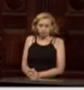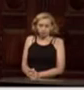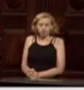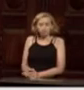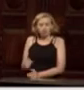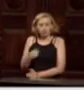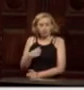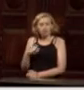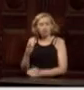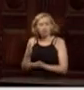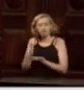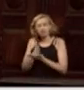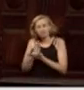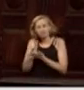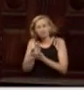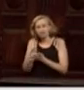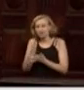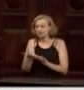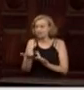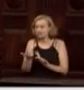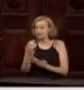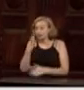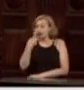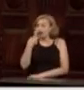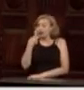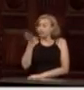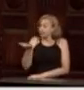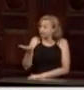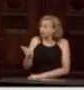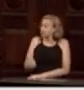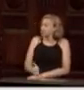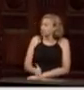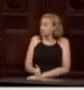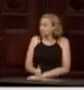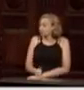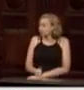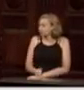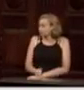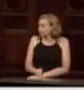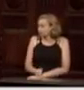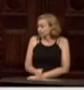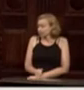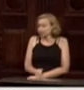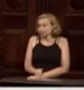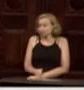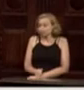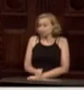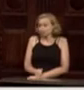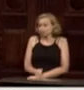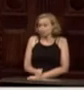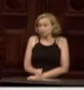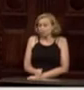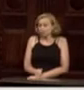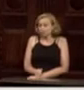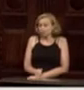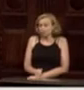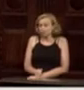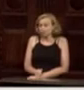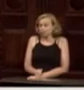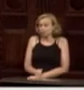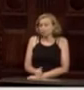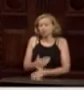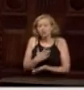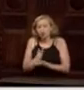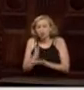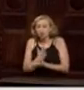eu, às vezes, admiro muito, Rejane está dando sinal que eu me acelere, né? Eu admiro muito alguns